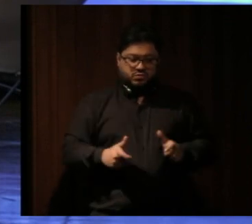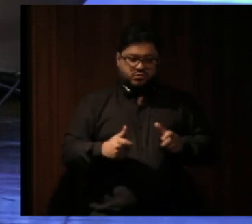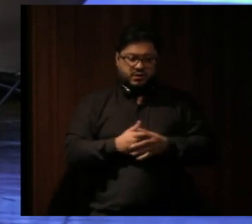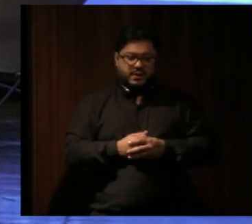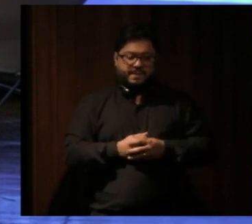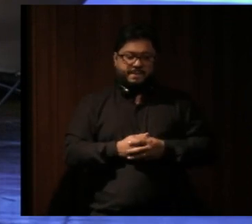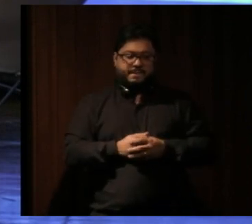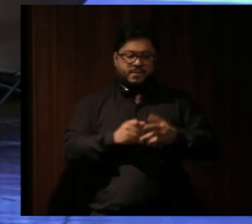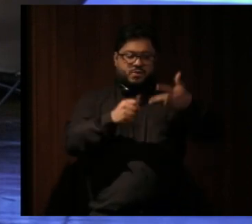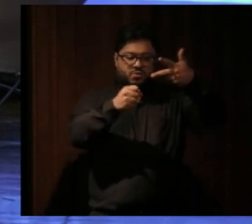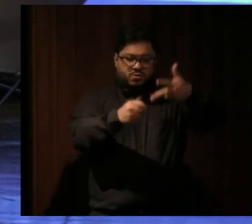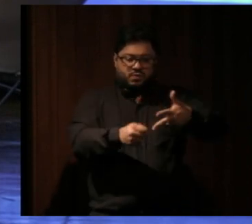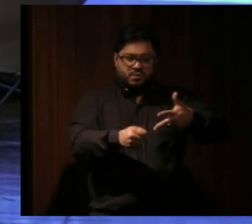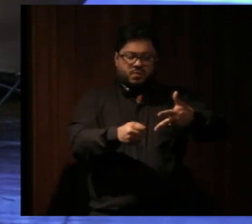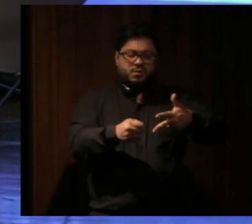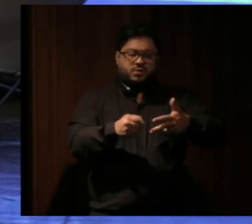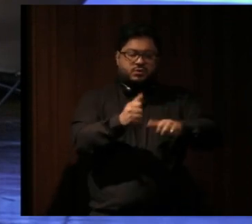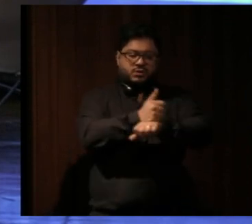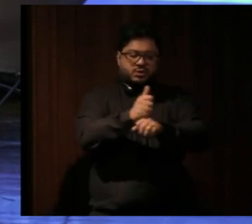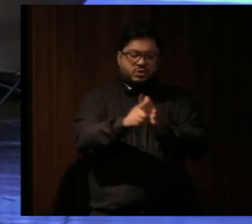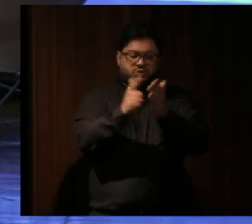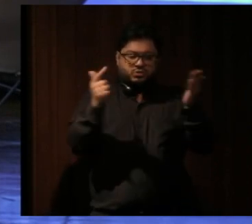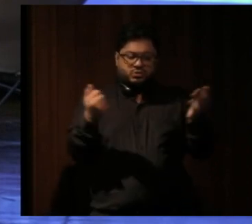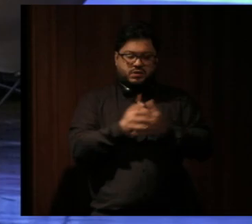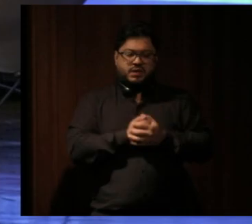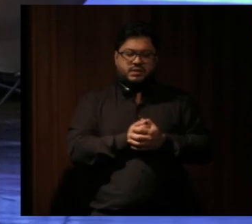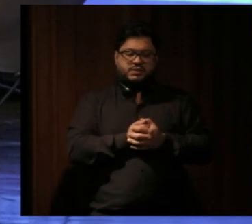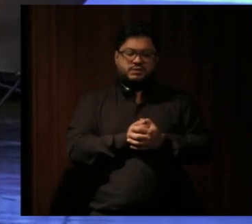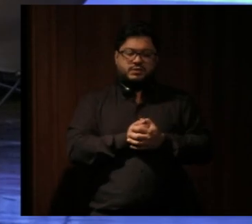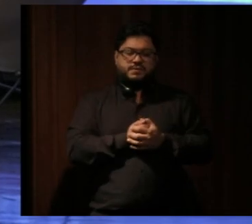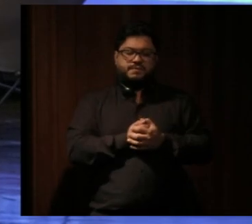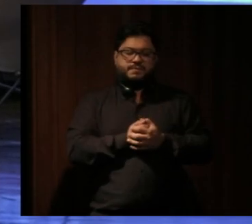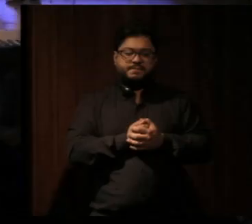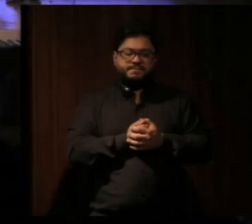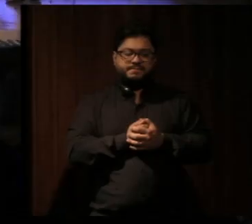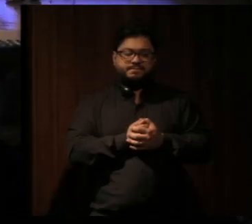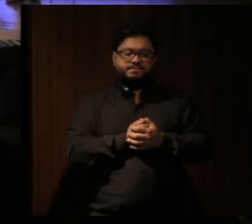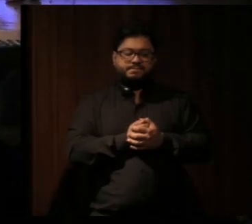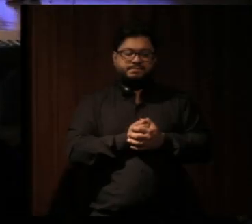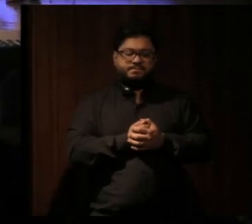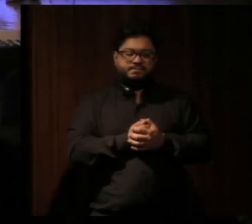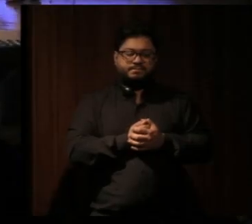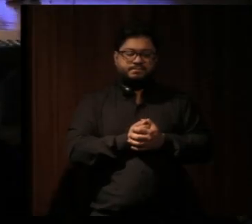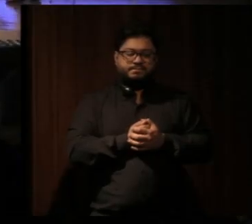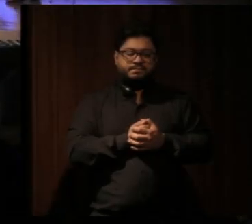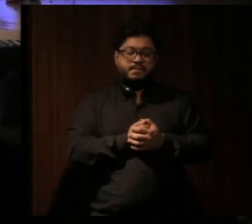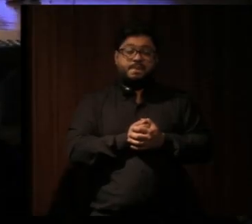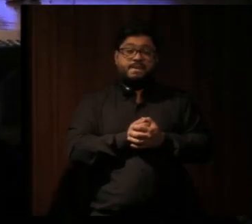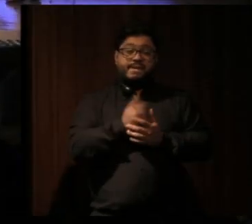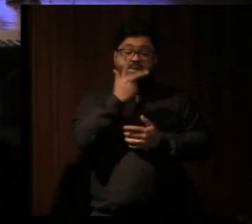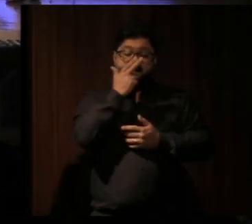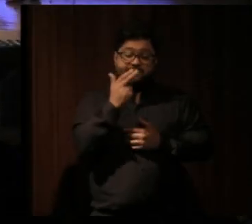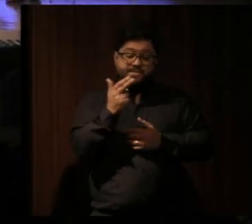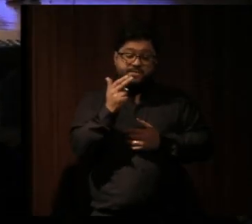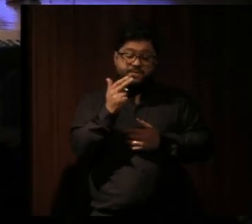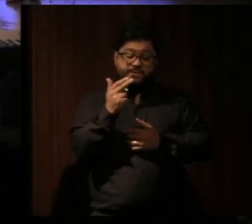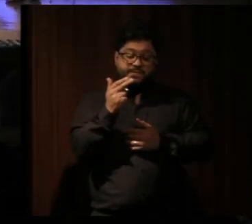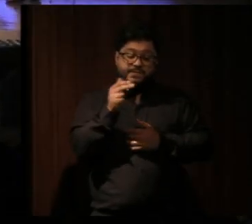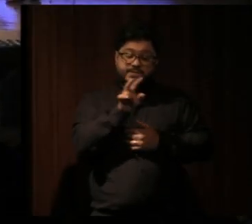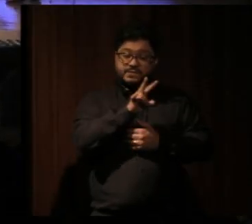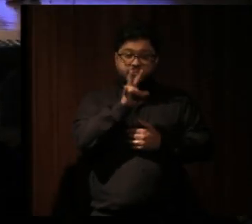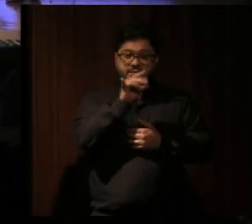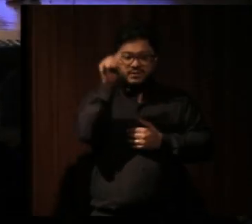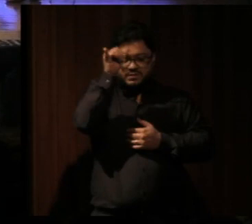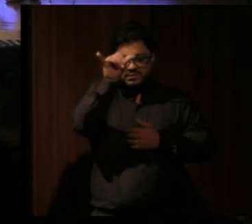Repórter como jornalista como é que que vocês pensam sobre isso quer falar Laura é eu eu acho que a gente não vai evitar